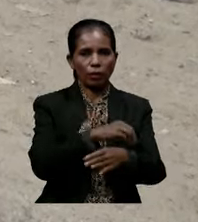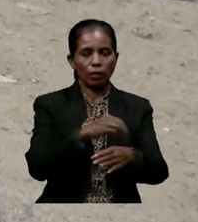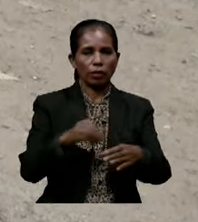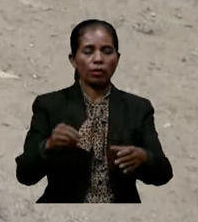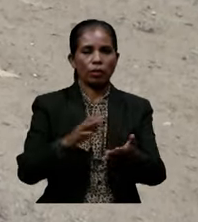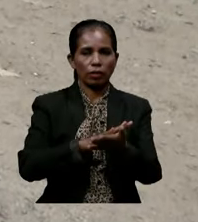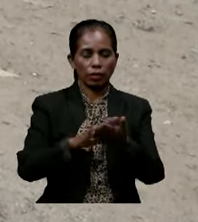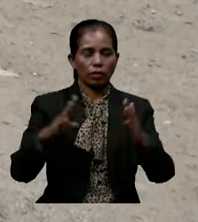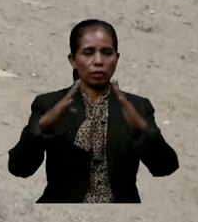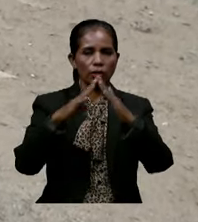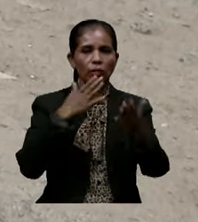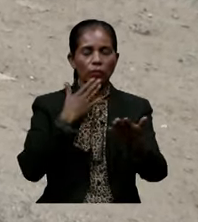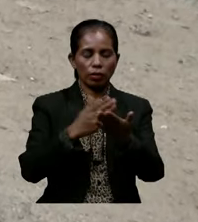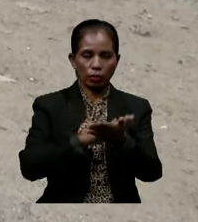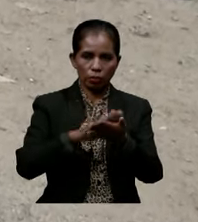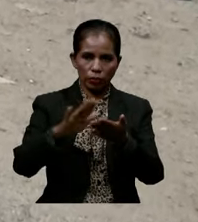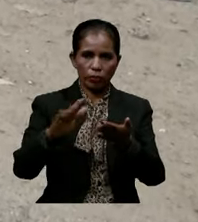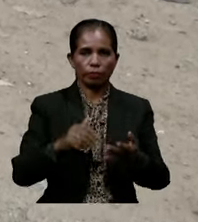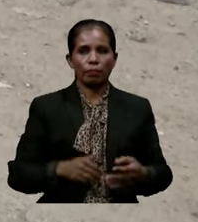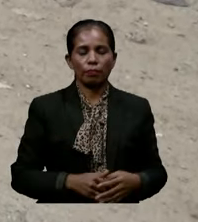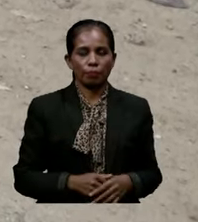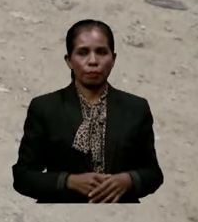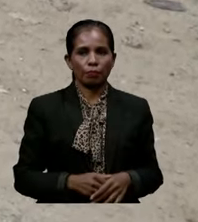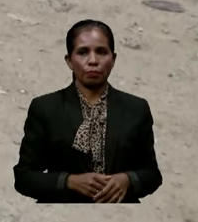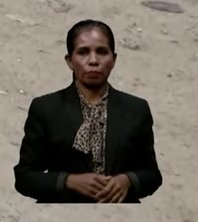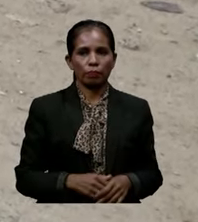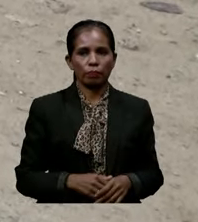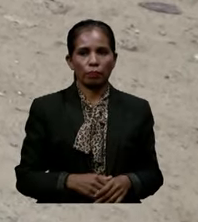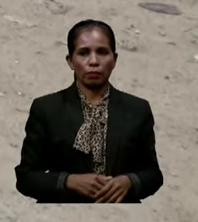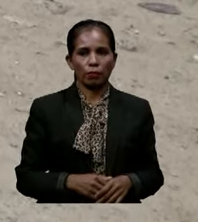Ili, sai organizado no saudável. Damião Gonçalves, Domingos Pere, GMN.